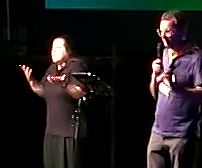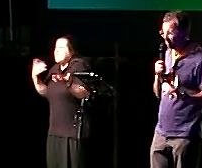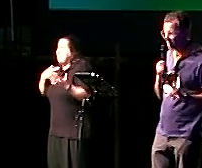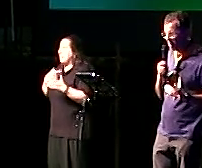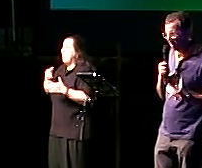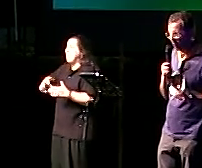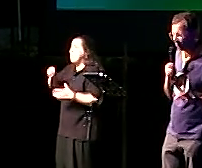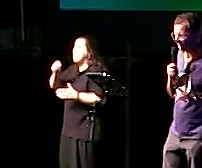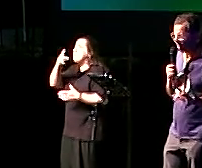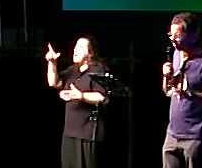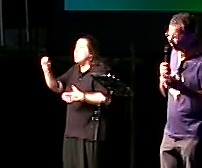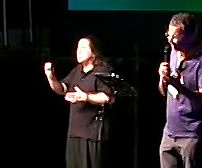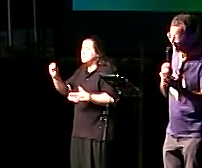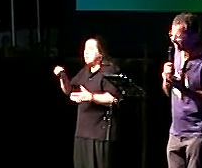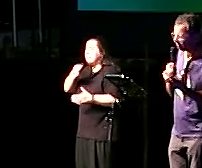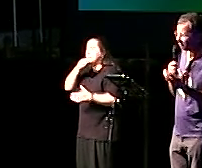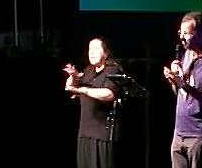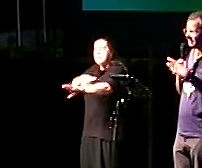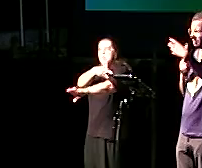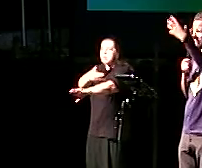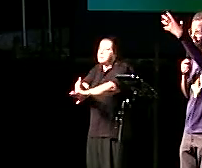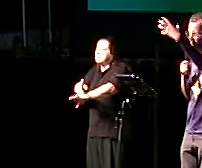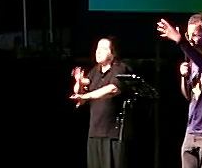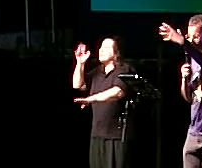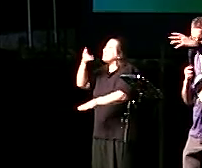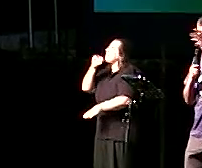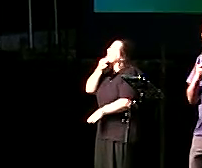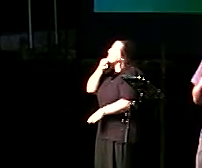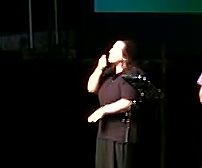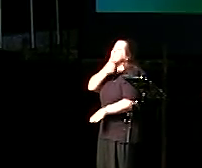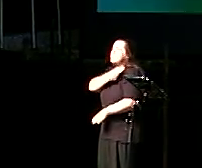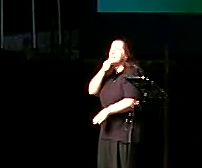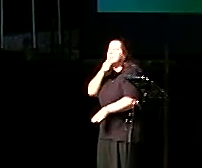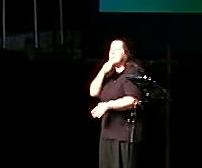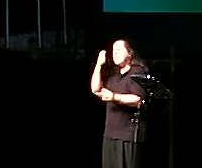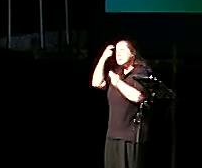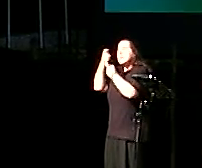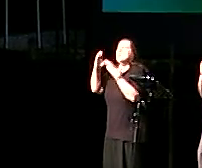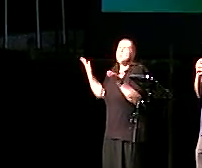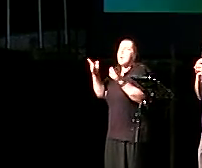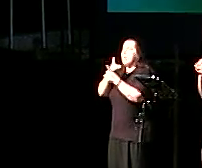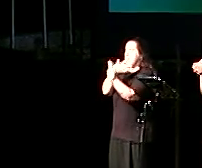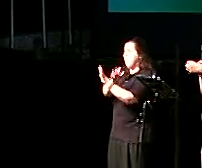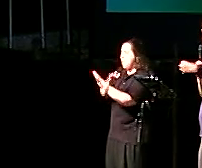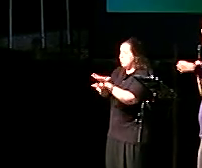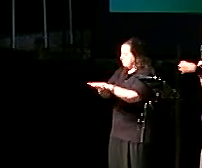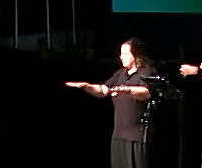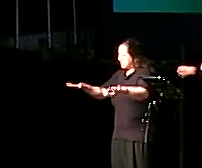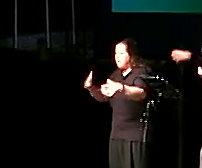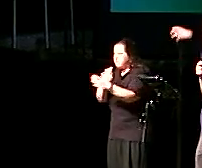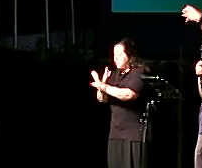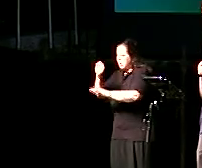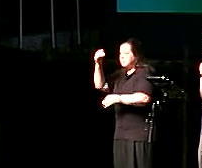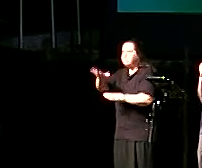apóstolo Paulo está a falar em poesia Quando falamos em sacrifício pensamos em Fogo pensamos em Altares Mas será que Deus está a